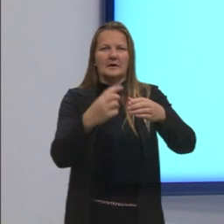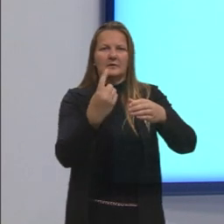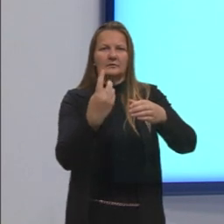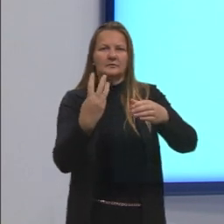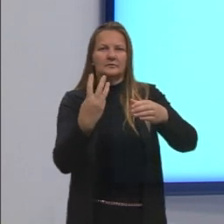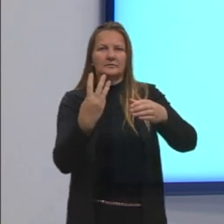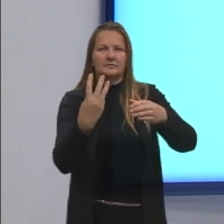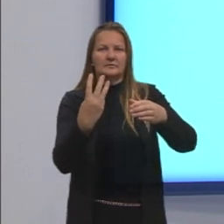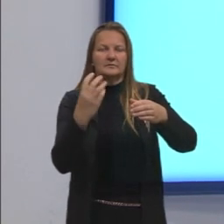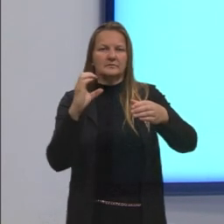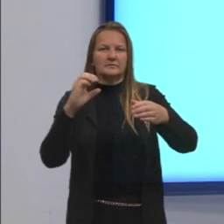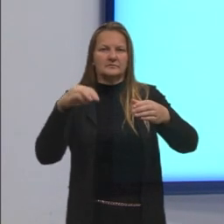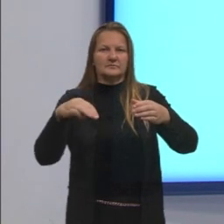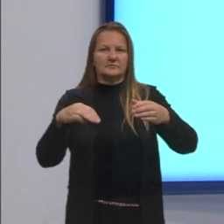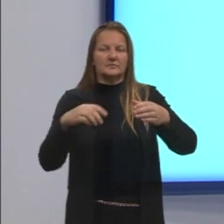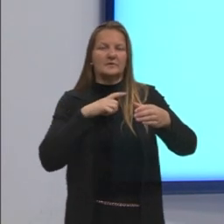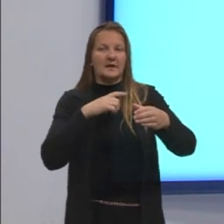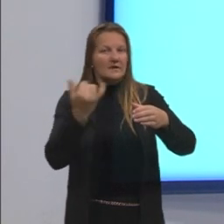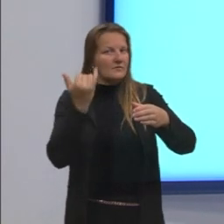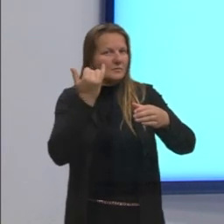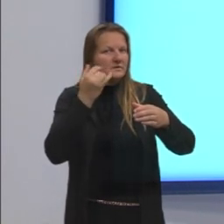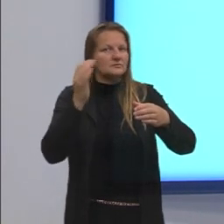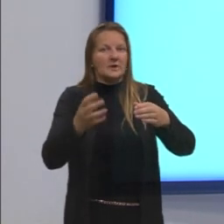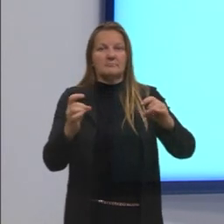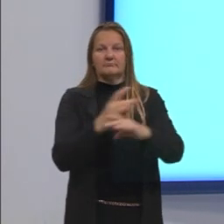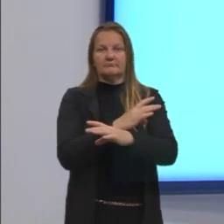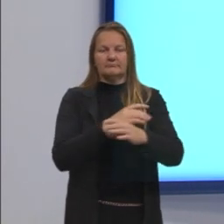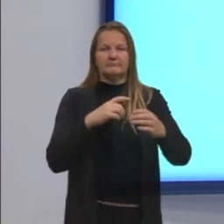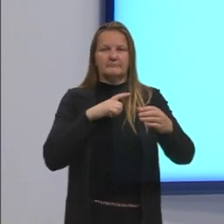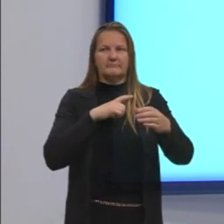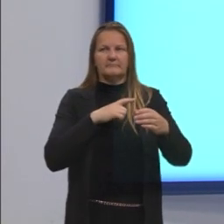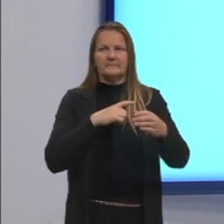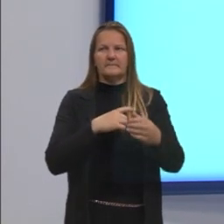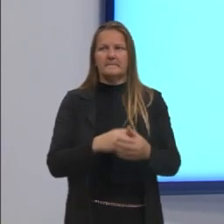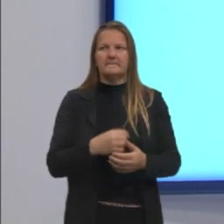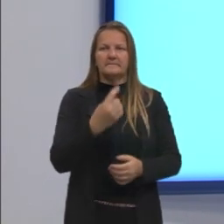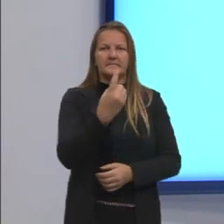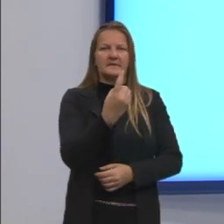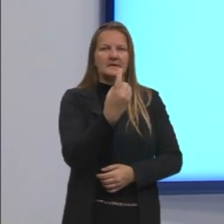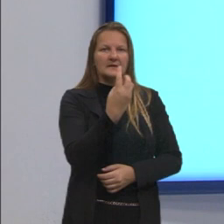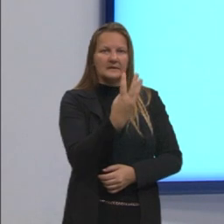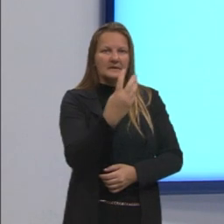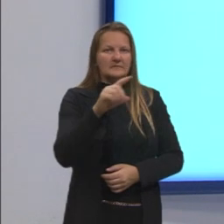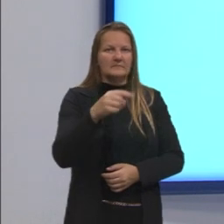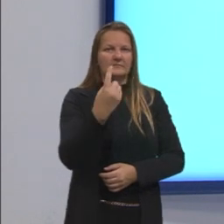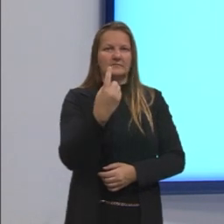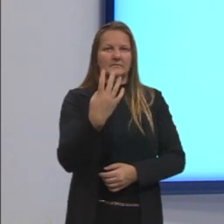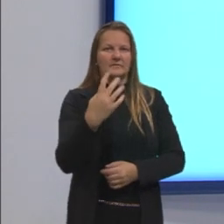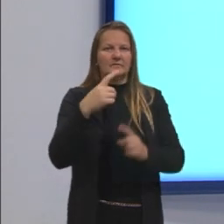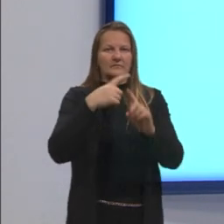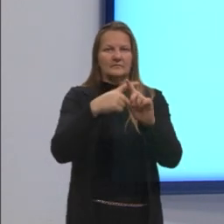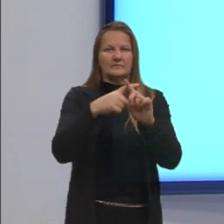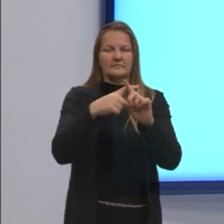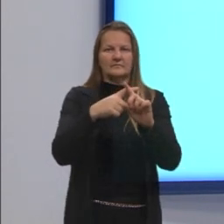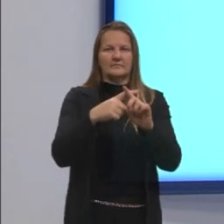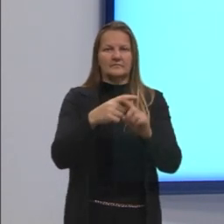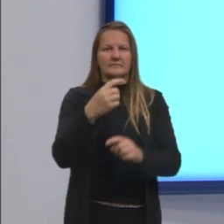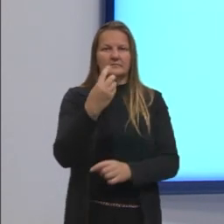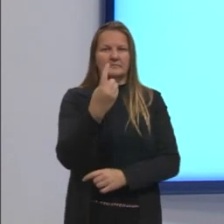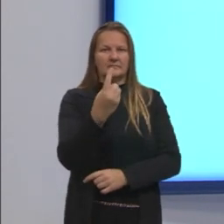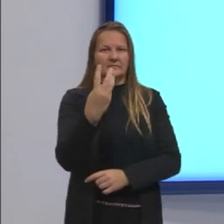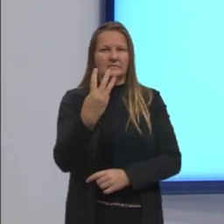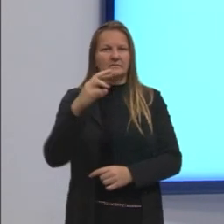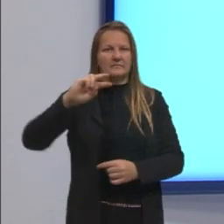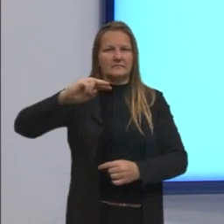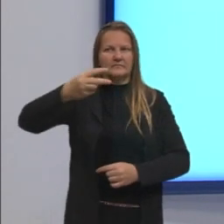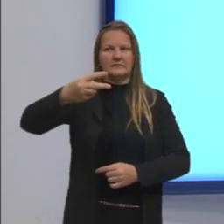a figura já nos trazem informação então nós temos 3,14 vezes 13 ao